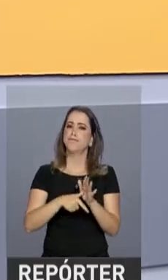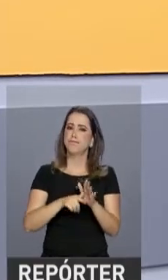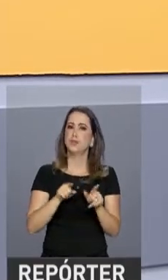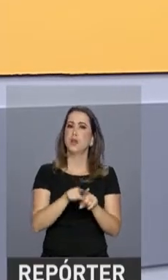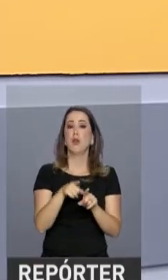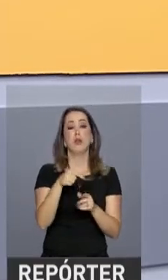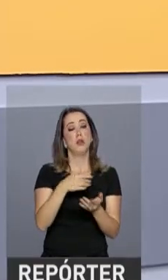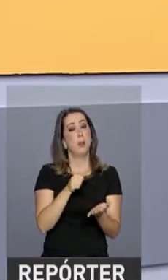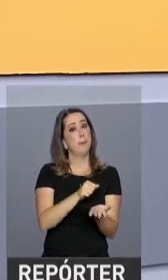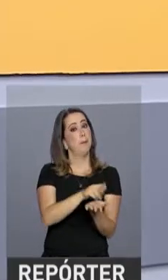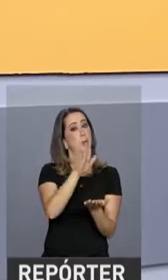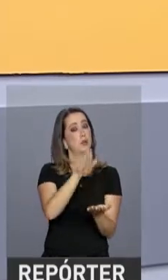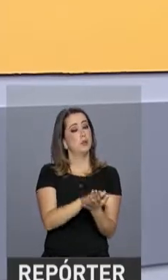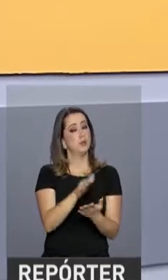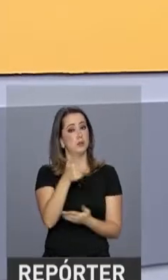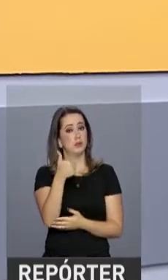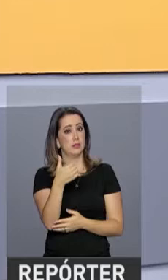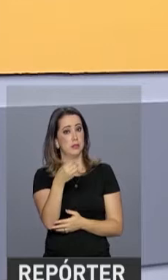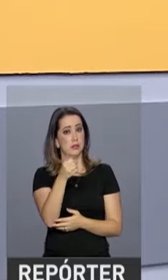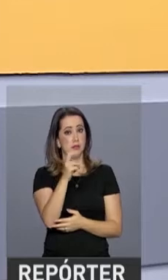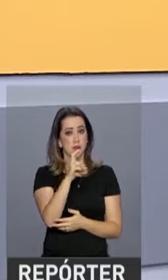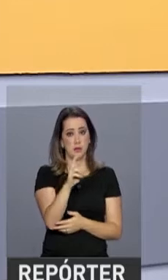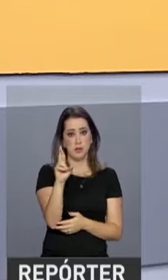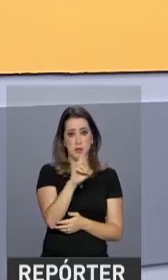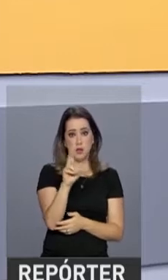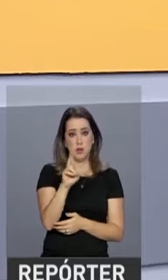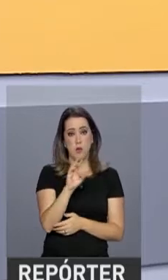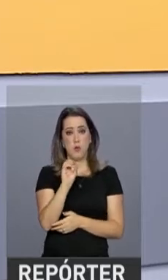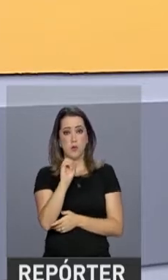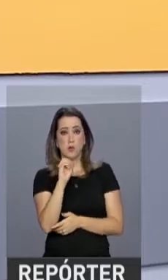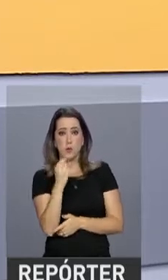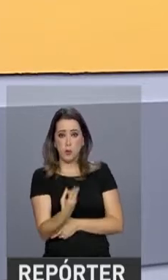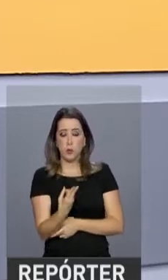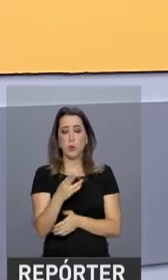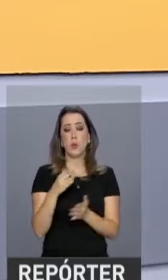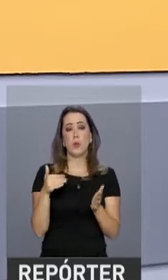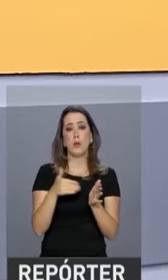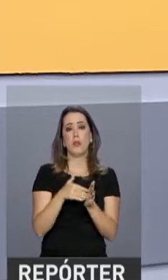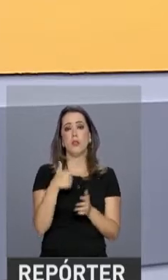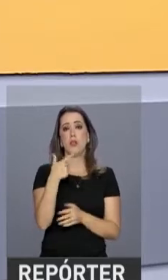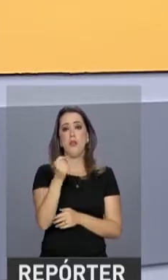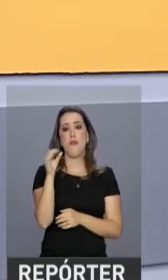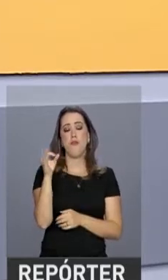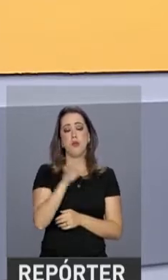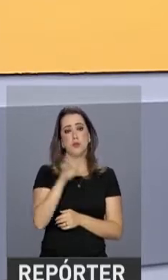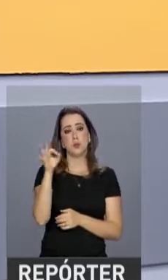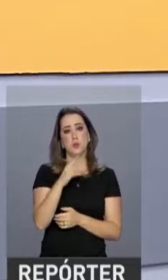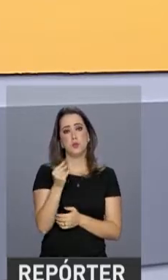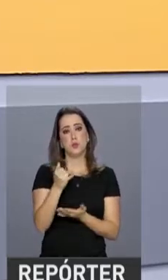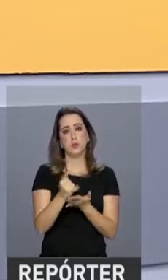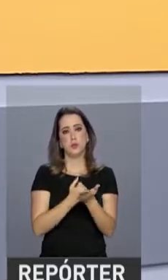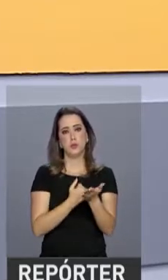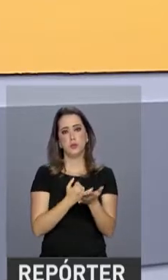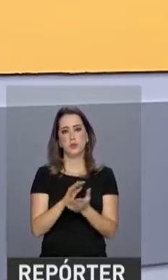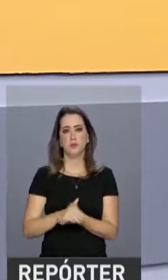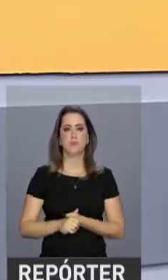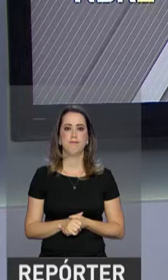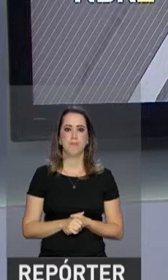está sujeito ao pagamento de multa mínima de R$ 165 e máxima de 20% do imposto